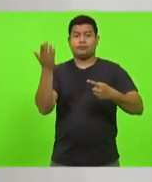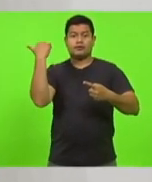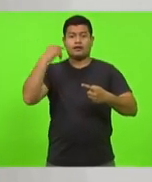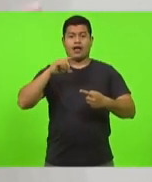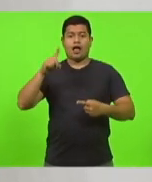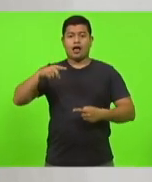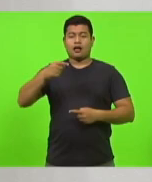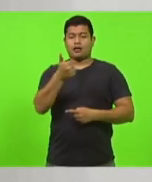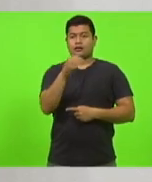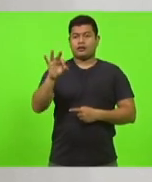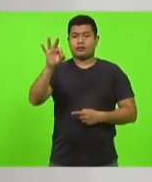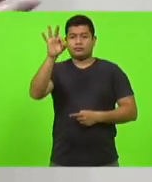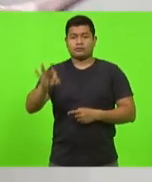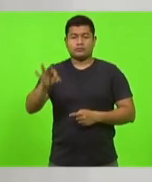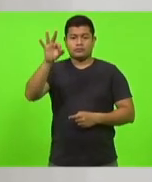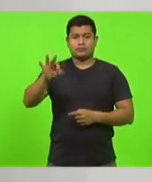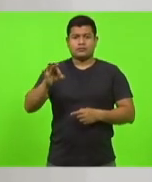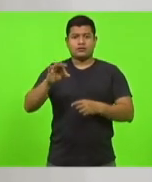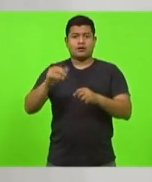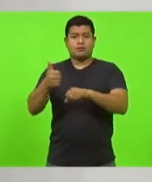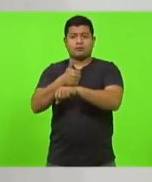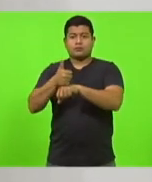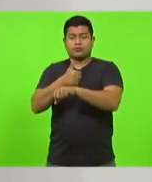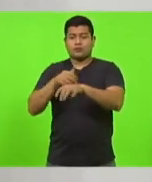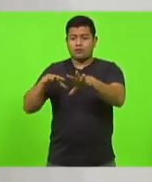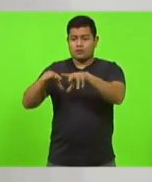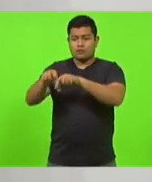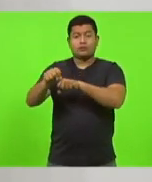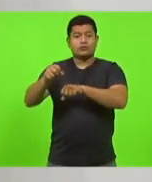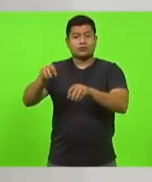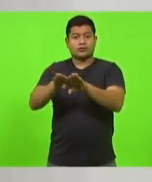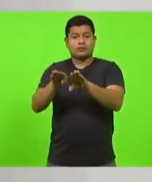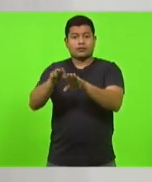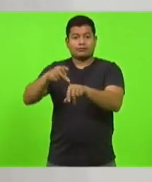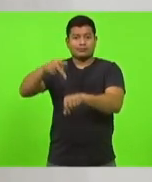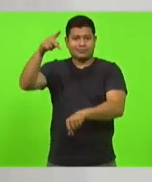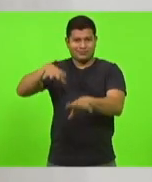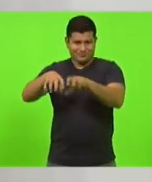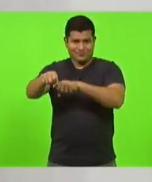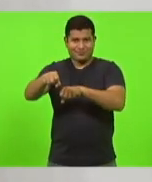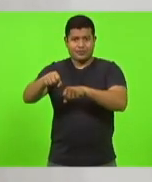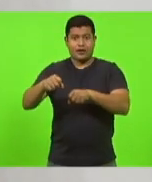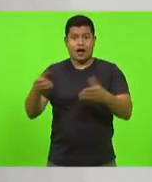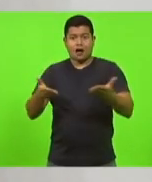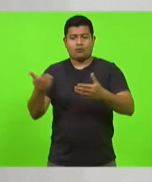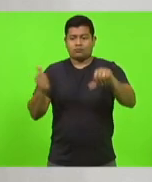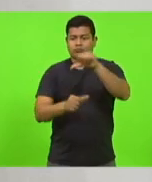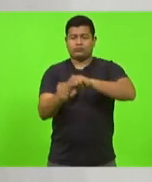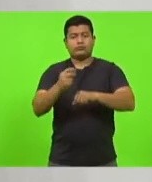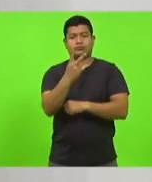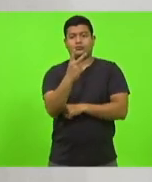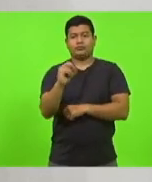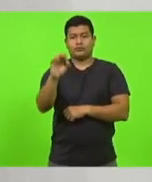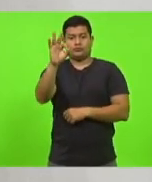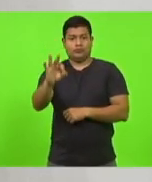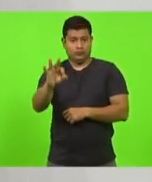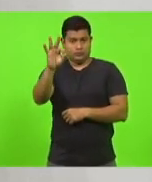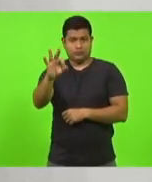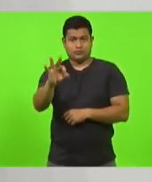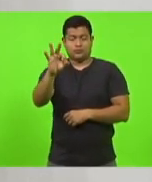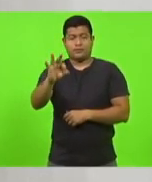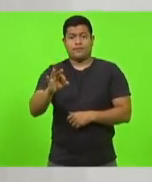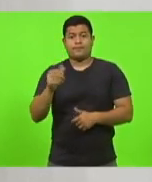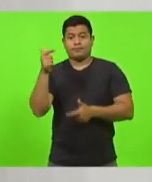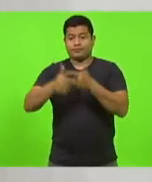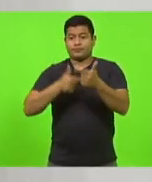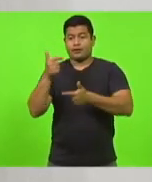a maioria dos profissionais graduados e pós-graduados, nesta é 20%. Trabalha o